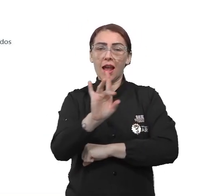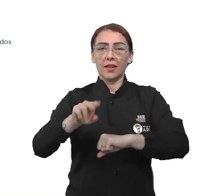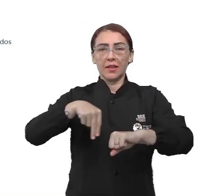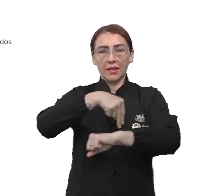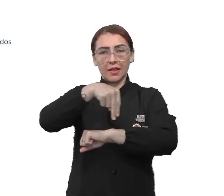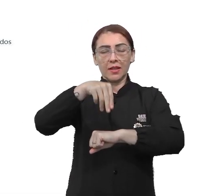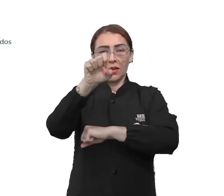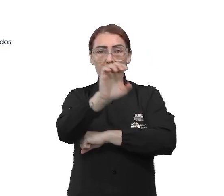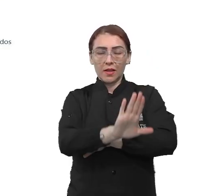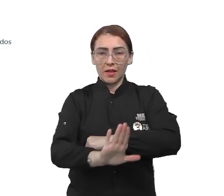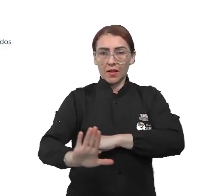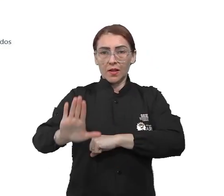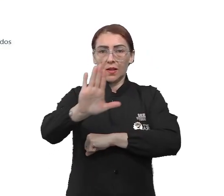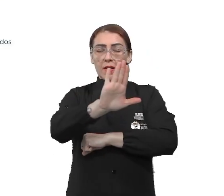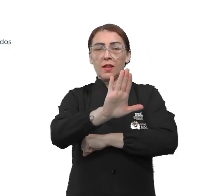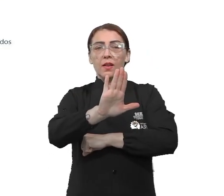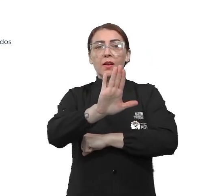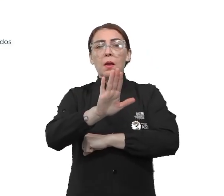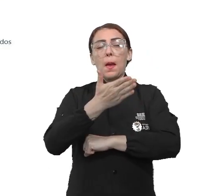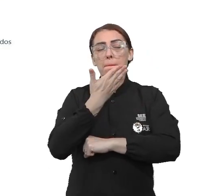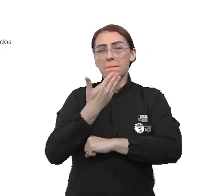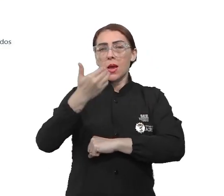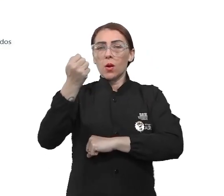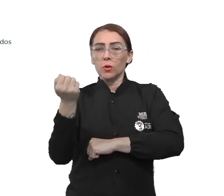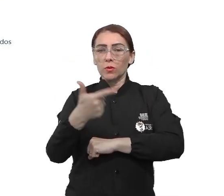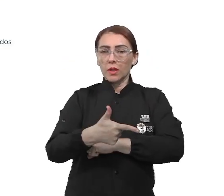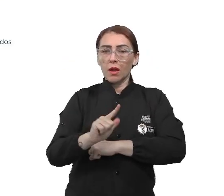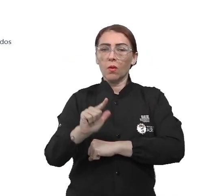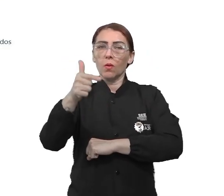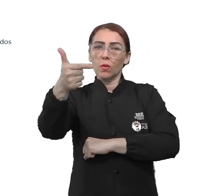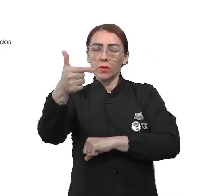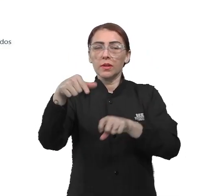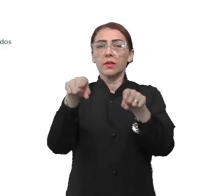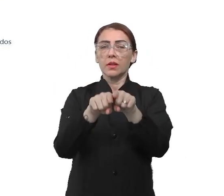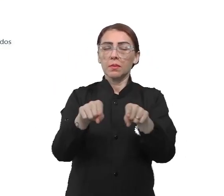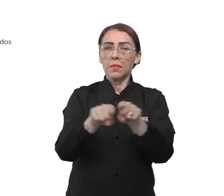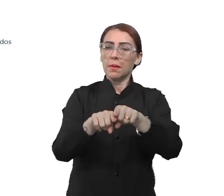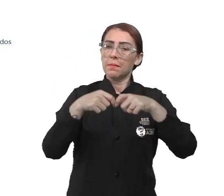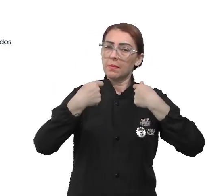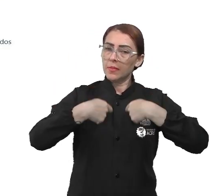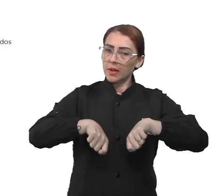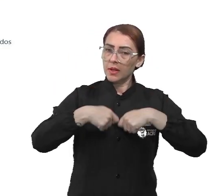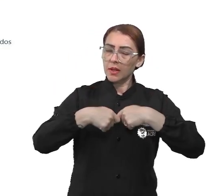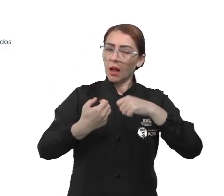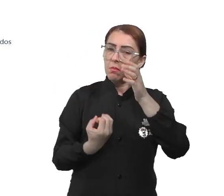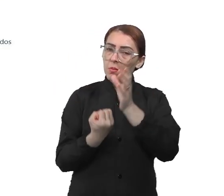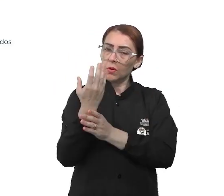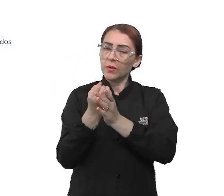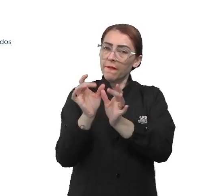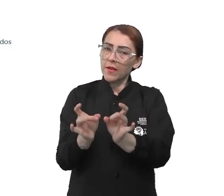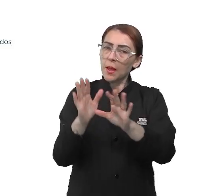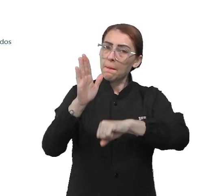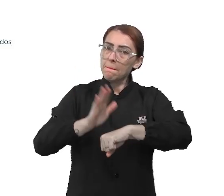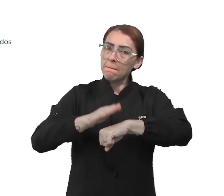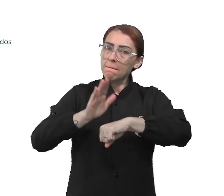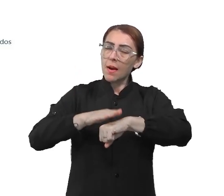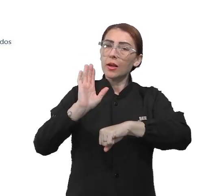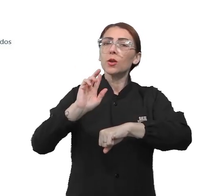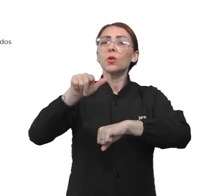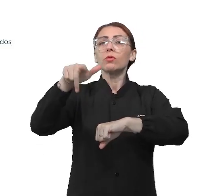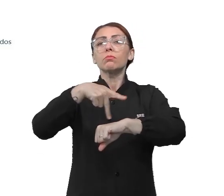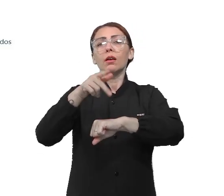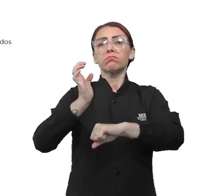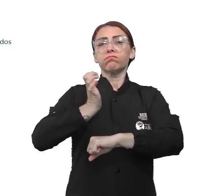nação europeia se julgava melhor que a outra e que precisava produzir e vender mais que a outra para se